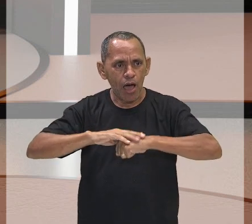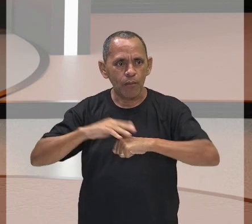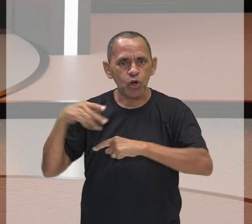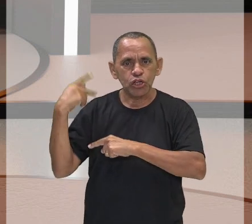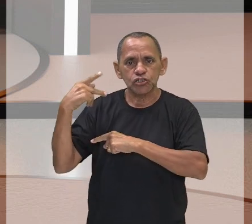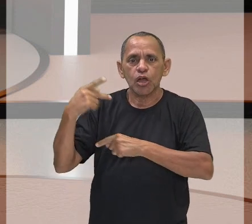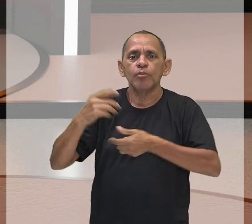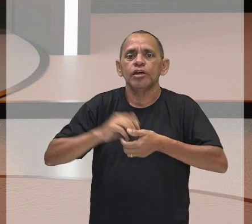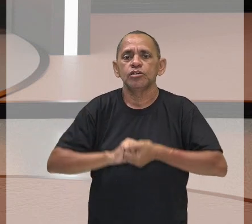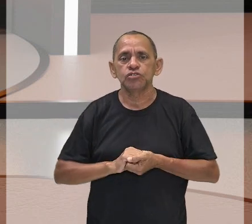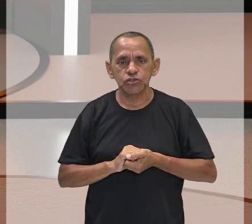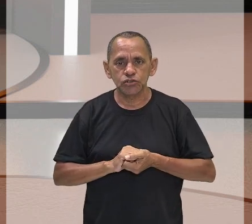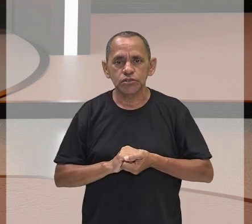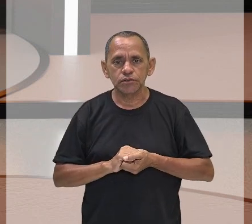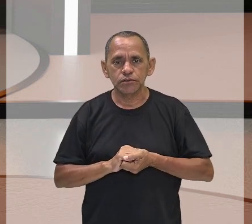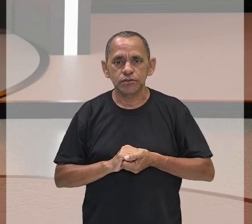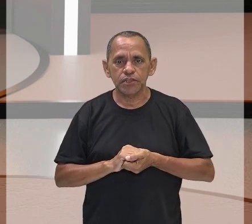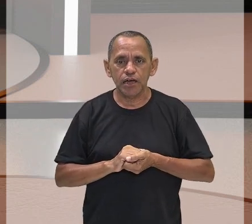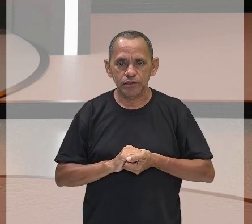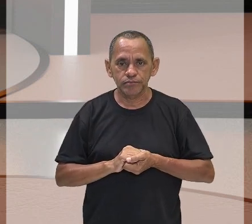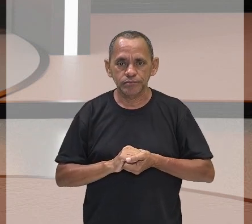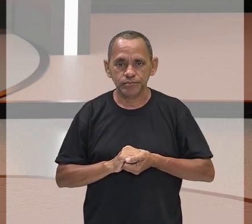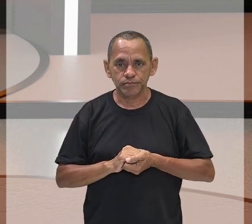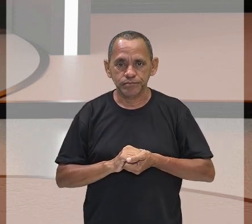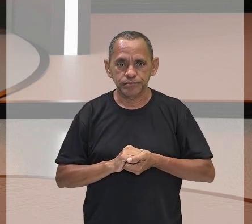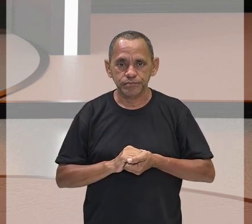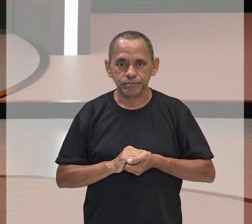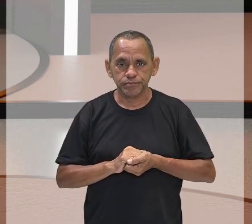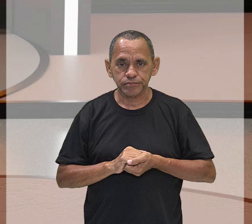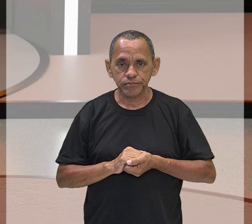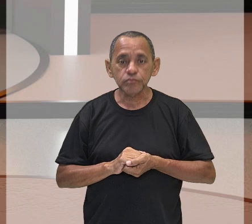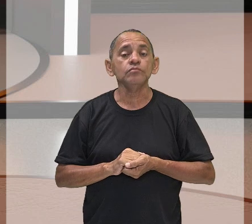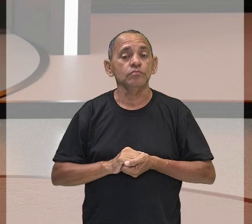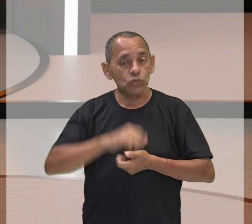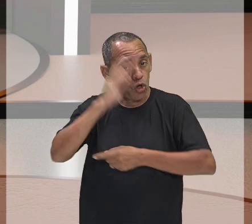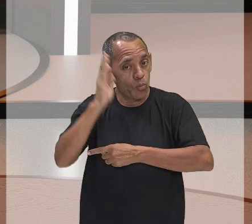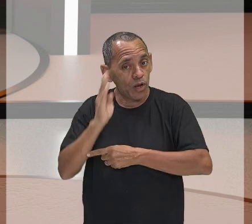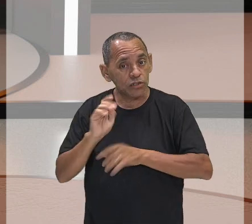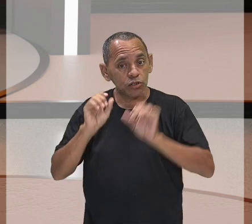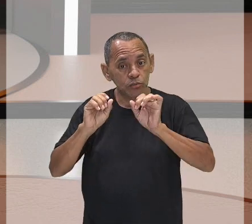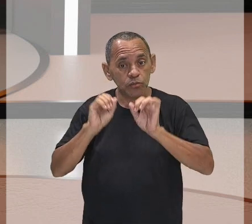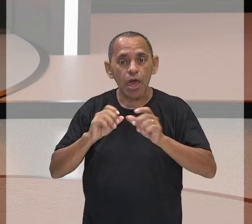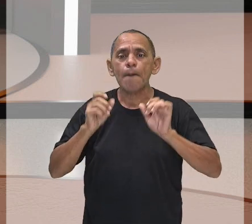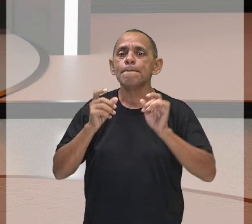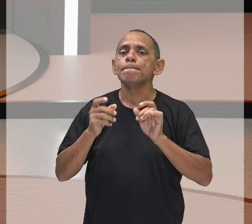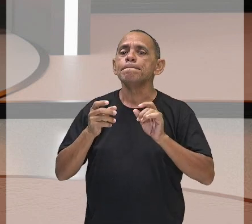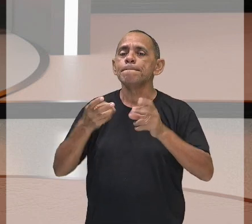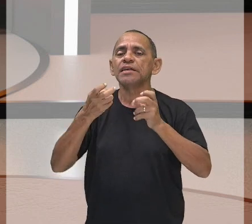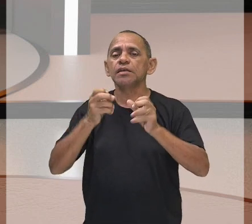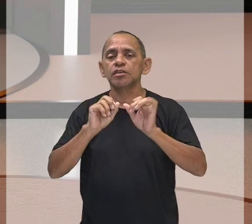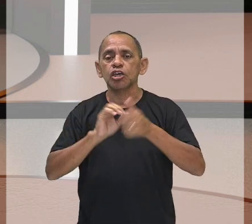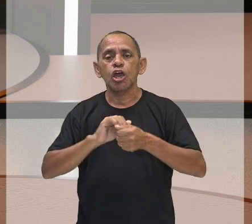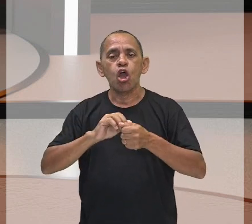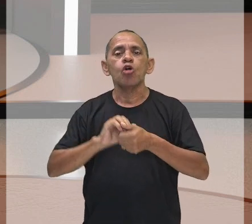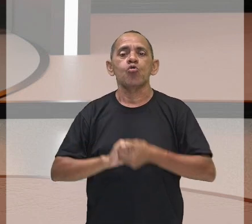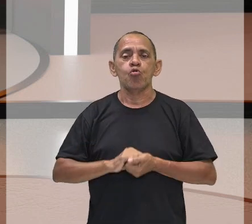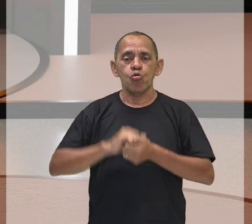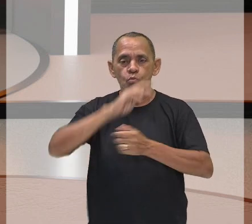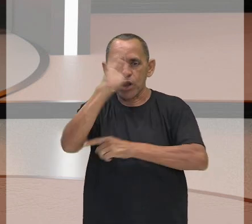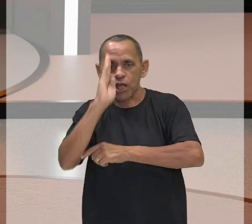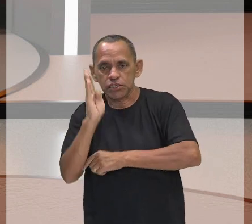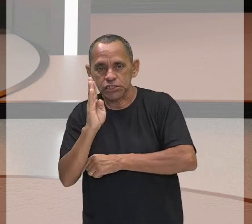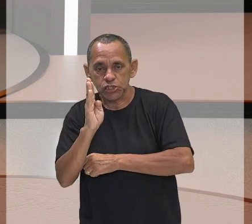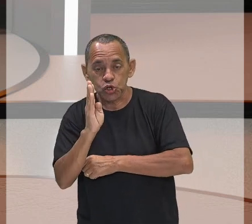quem vocês acham que eles vão pedir empréstimos? Dos bancos ingleses. Então a gente está vendo que o Brasil está passando de